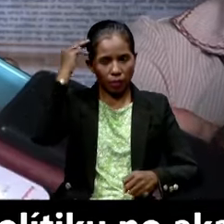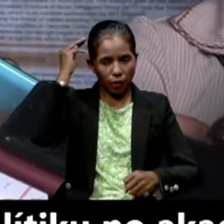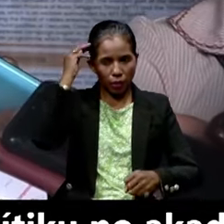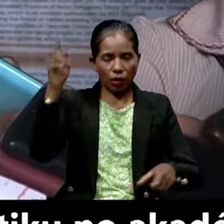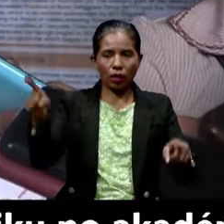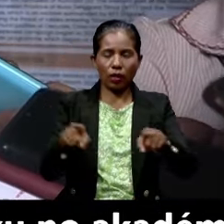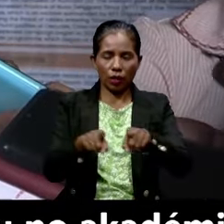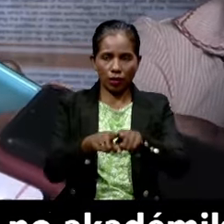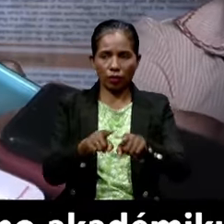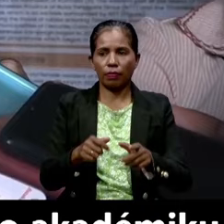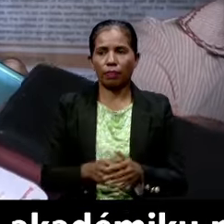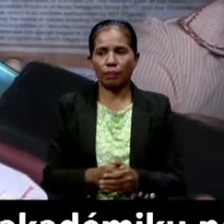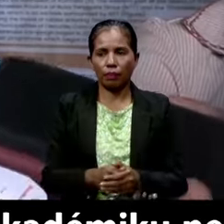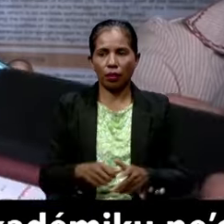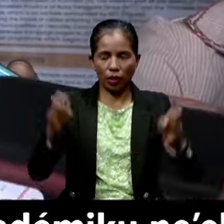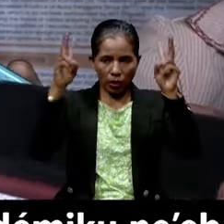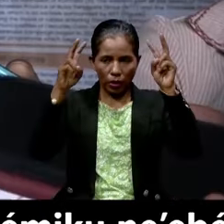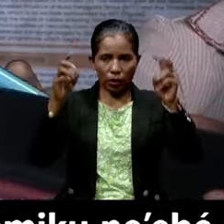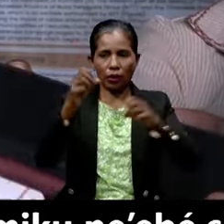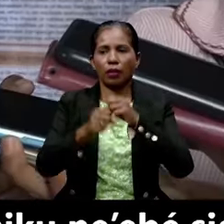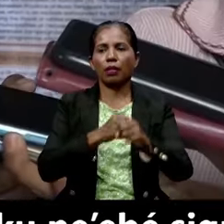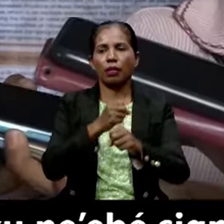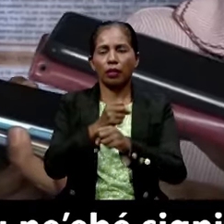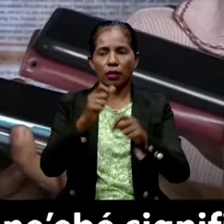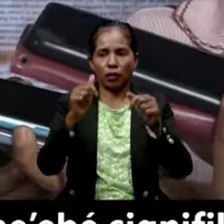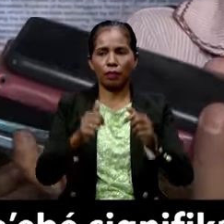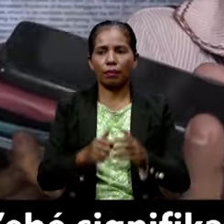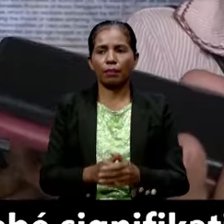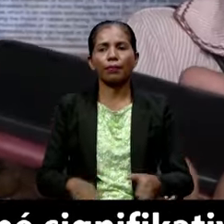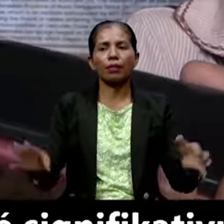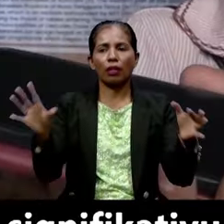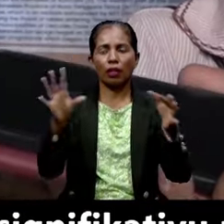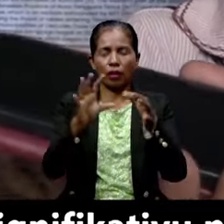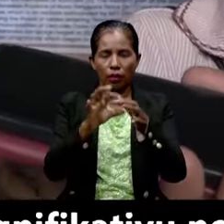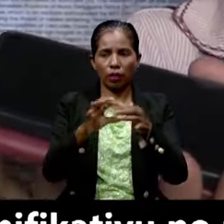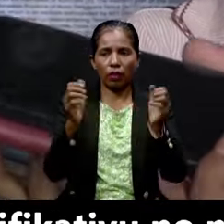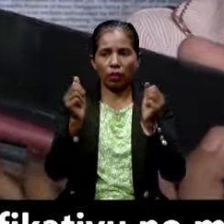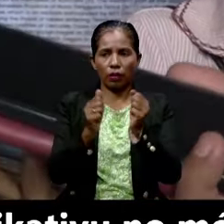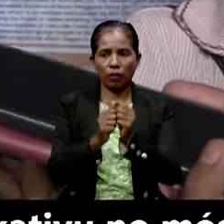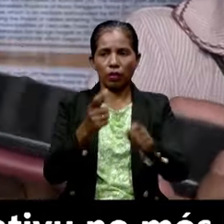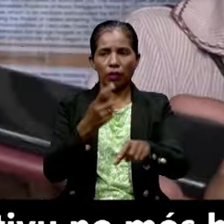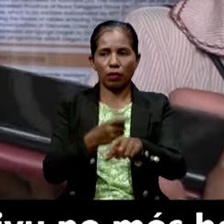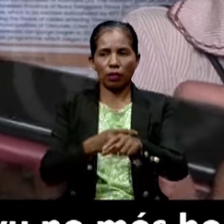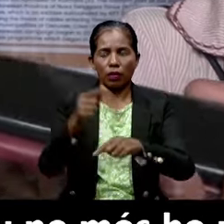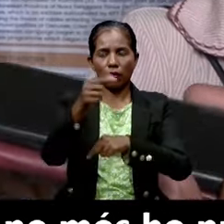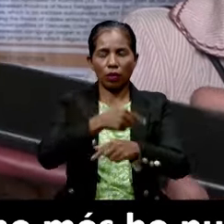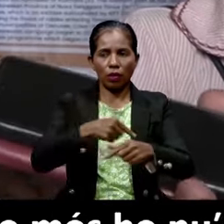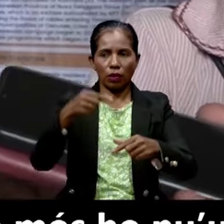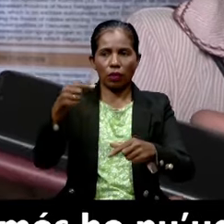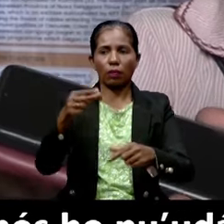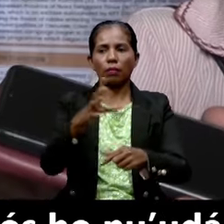ganesang tema central batinang ida neninian. Liga ho situação global, no mostra